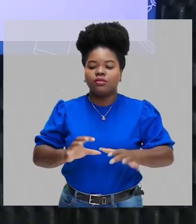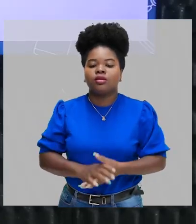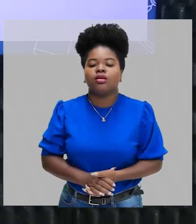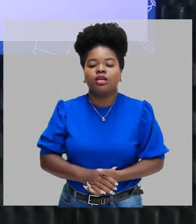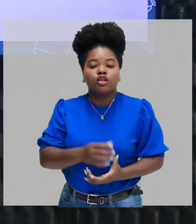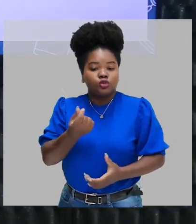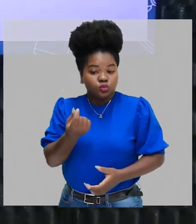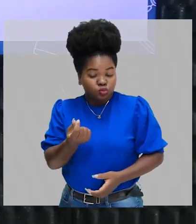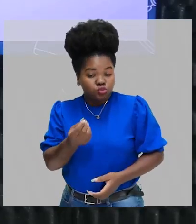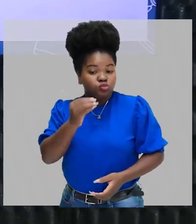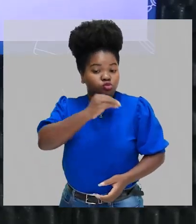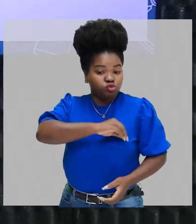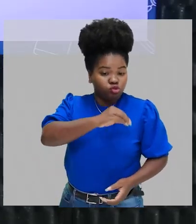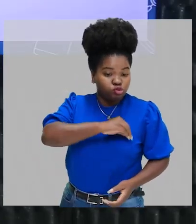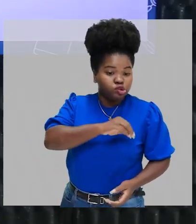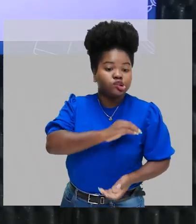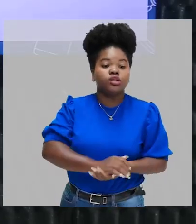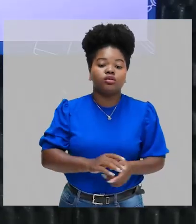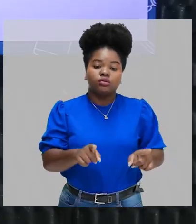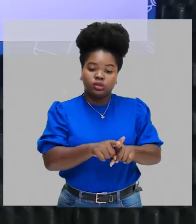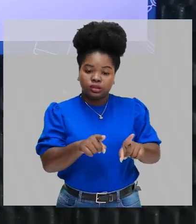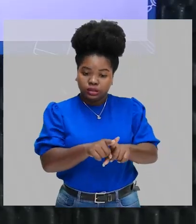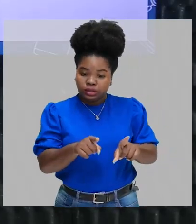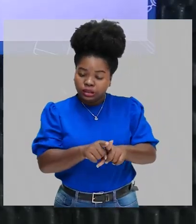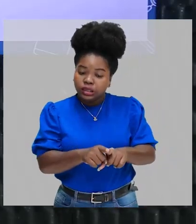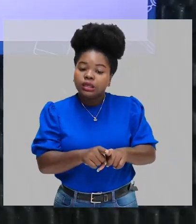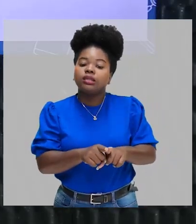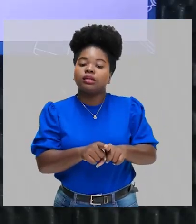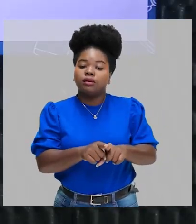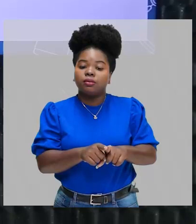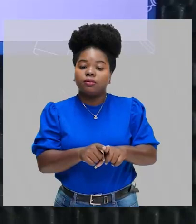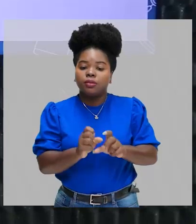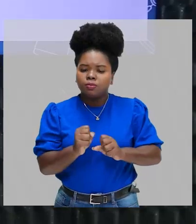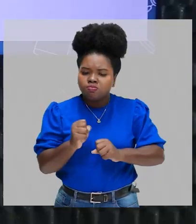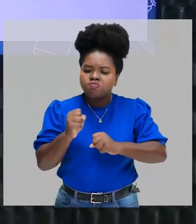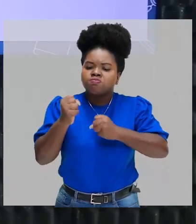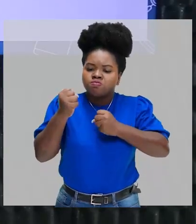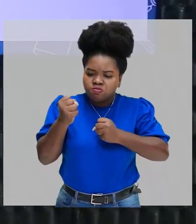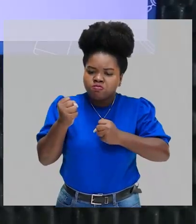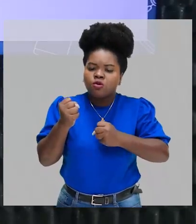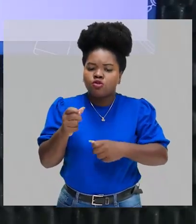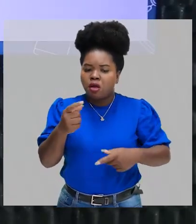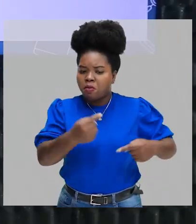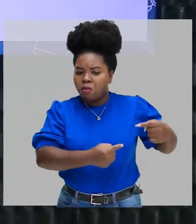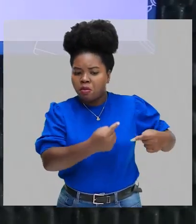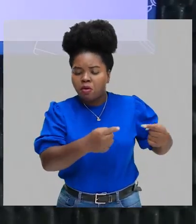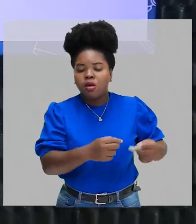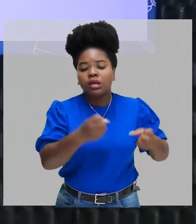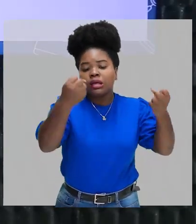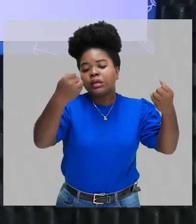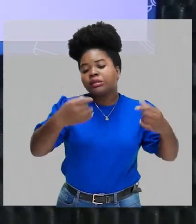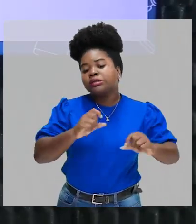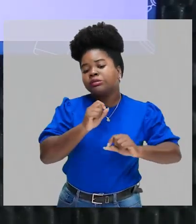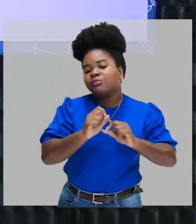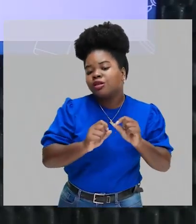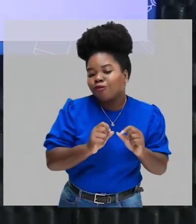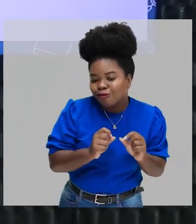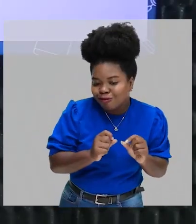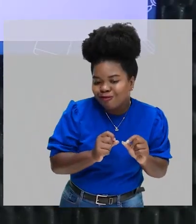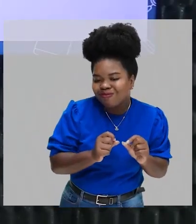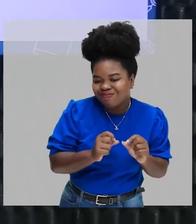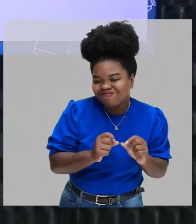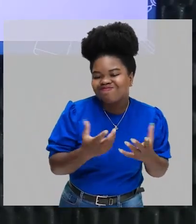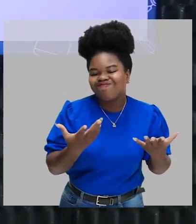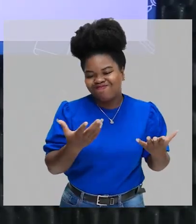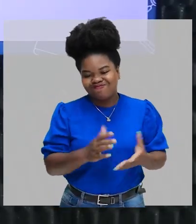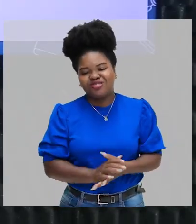poder, fatores, né, distribuição da riqueza e do poder, explicam as desigualdades que